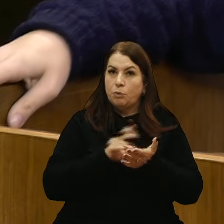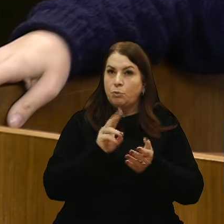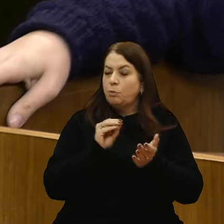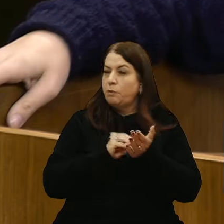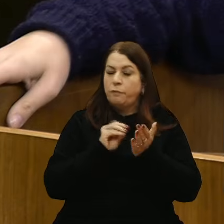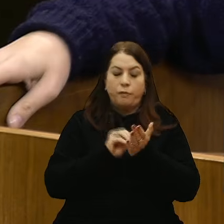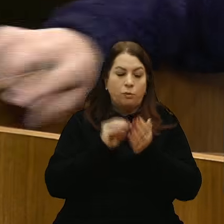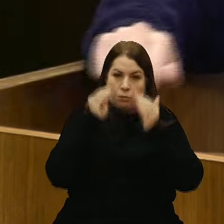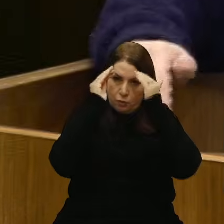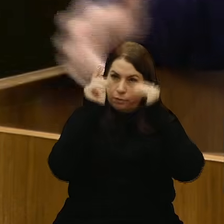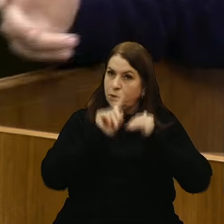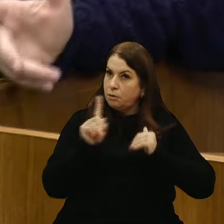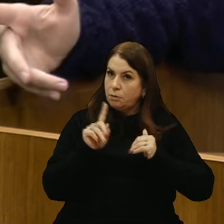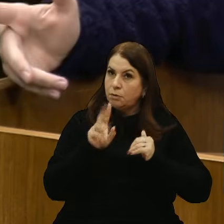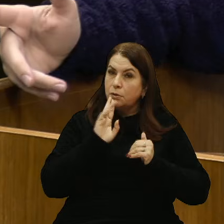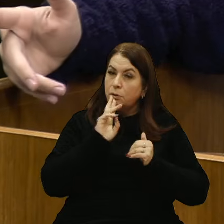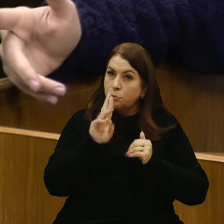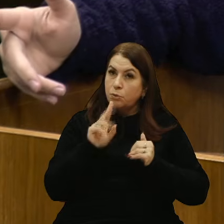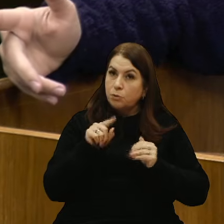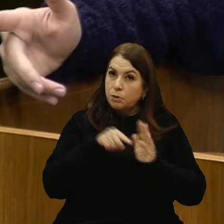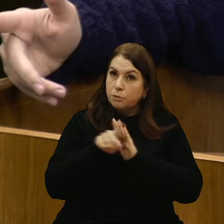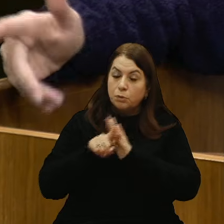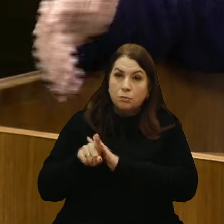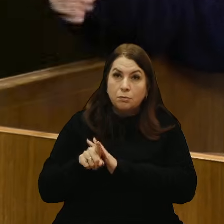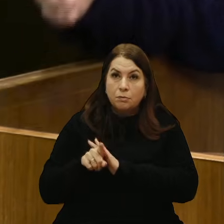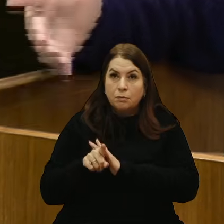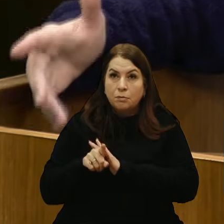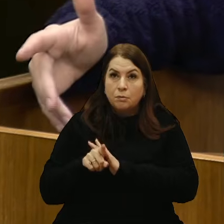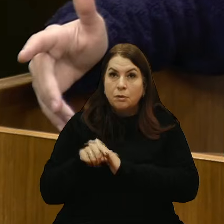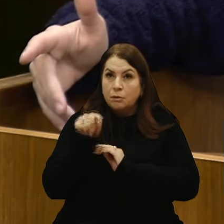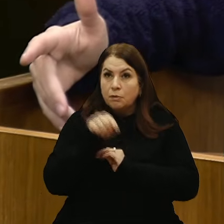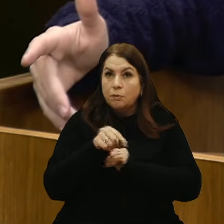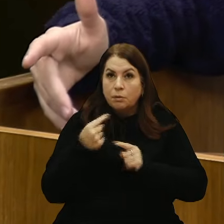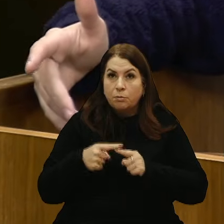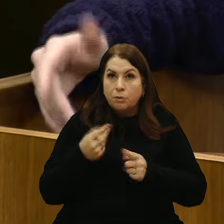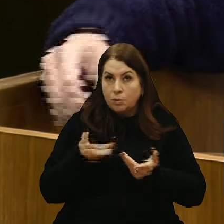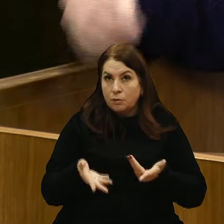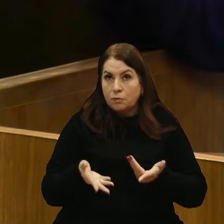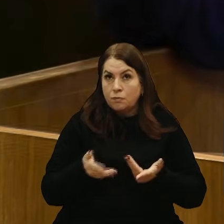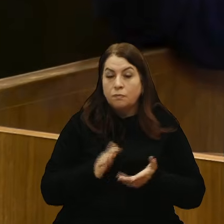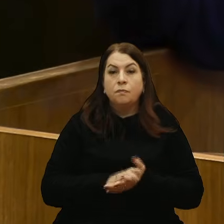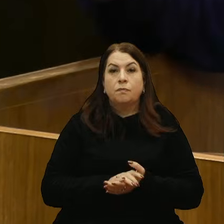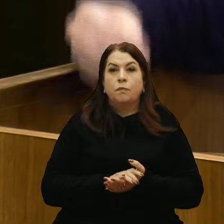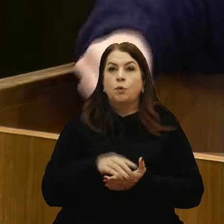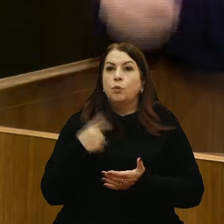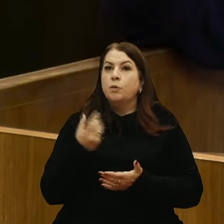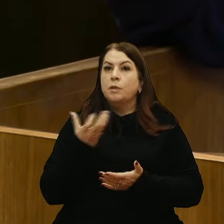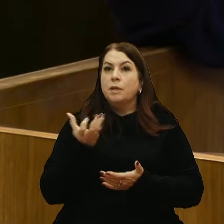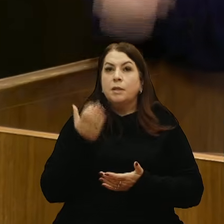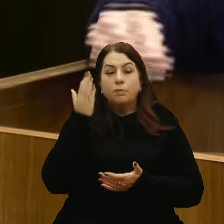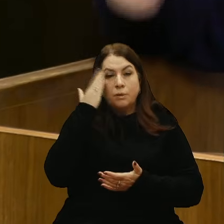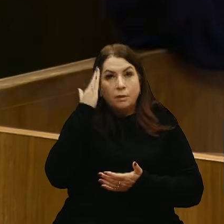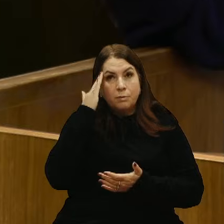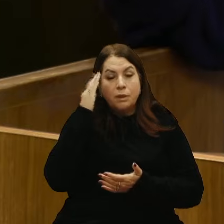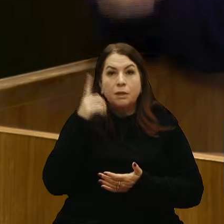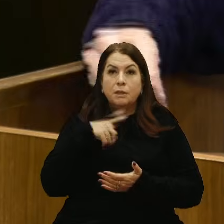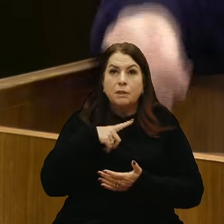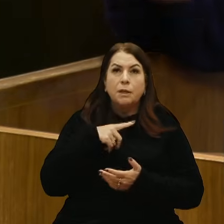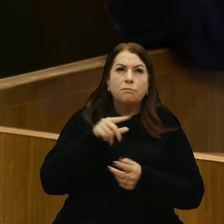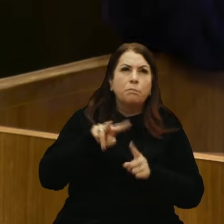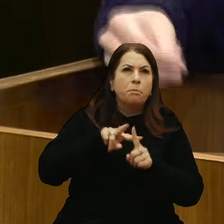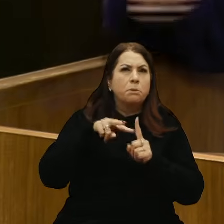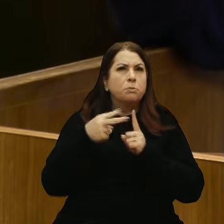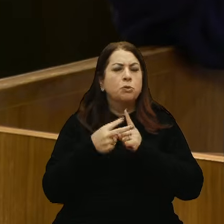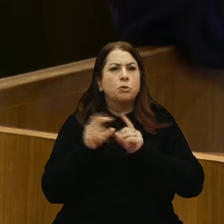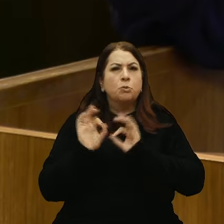faltamos com respeito. Respondam às nossas perguntas. Estão aqui para isso. Nós queremos saber se há perspectiva,